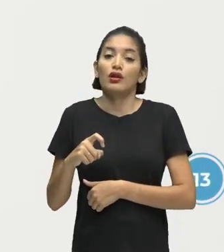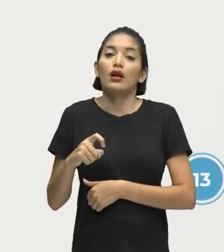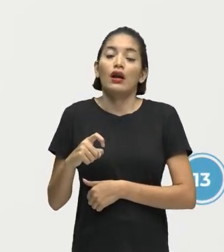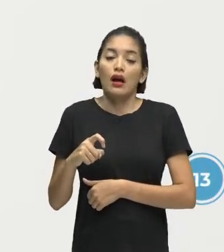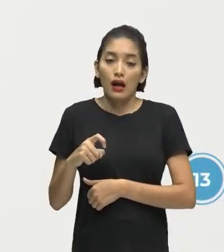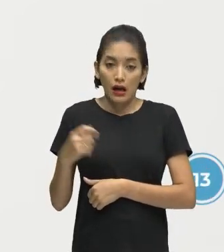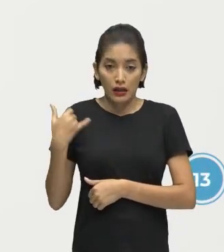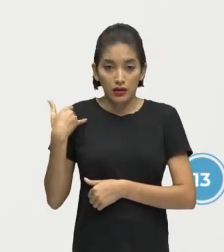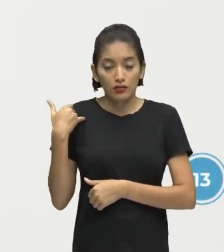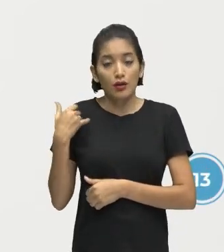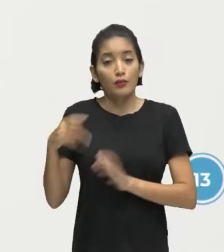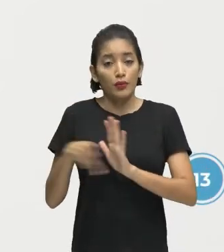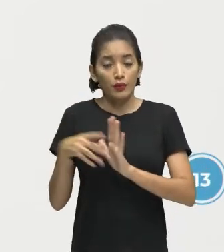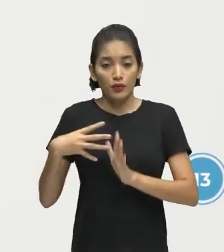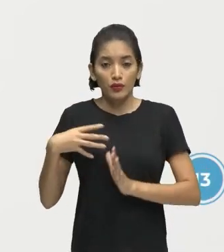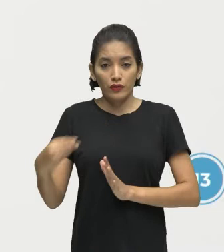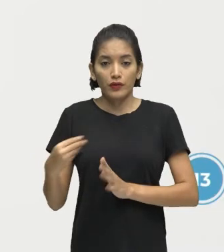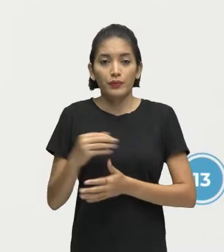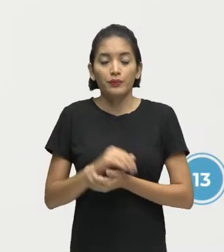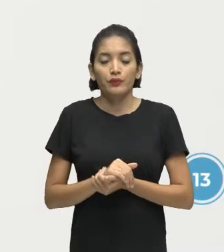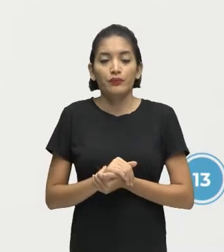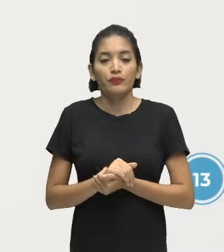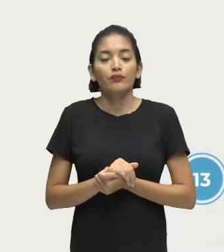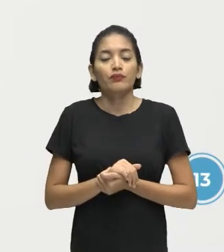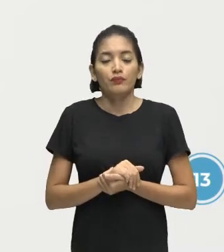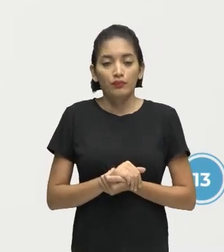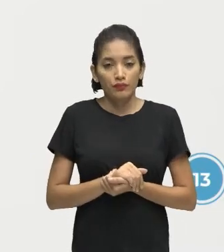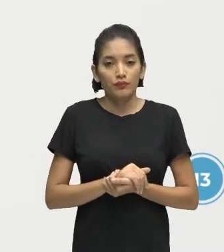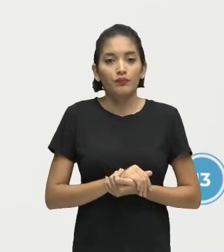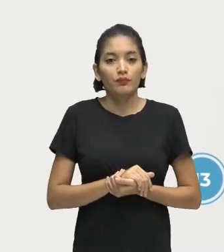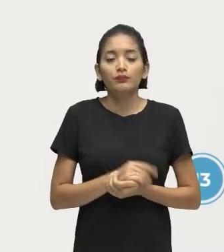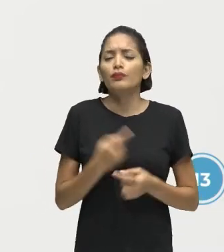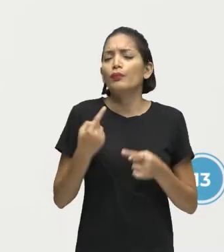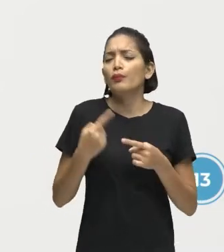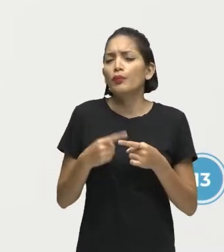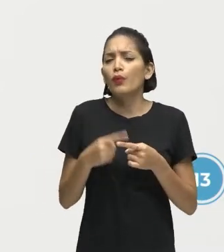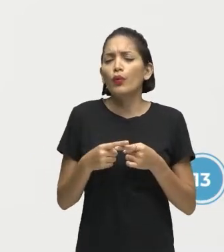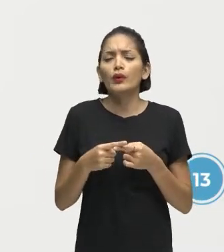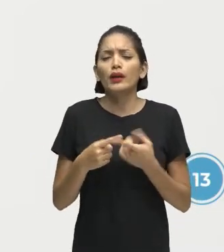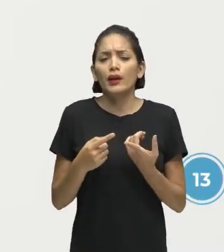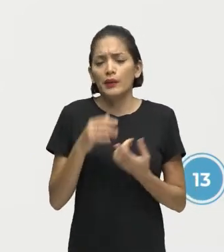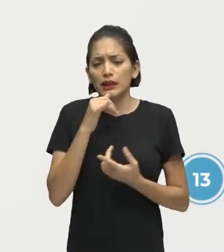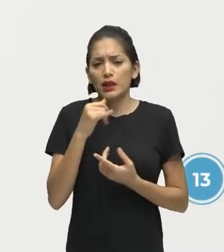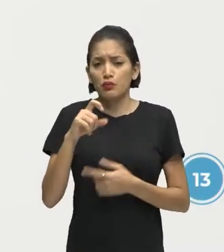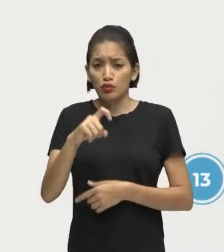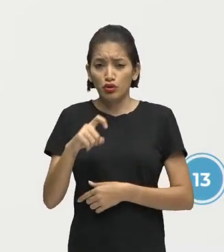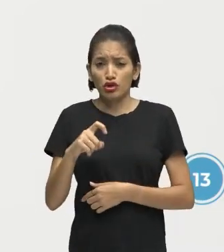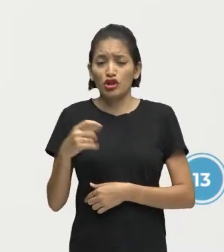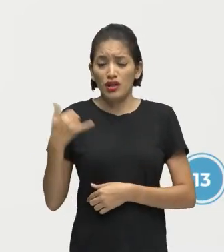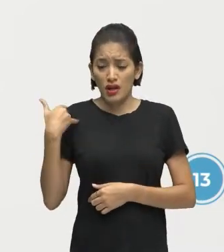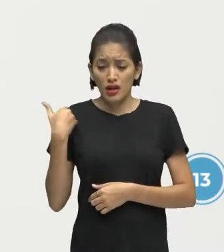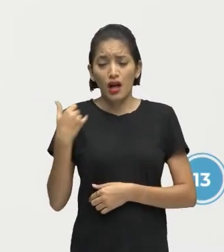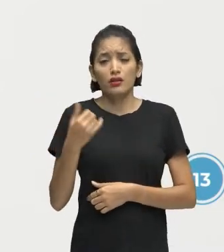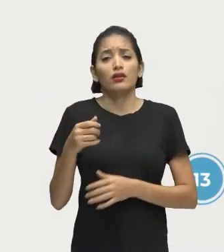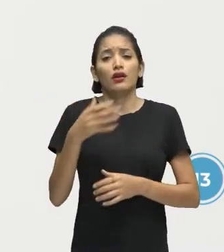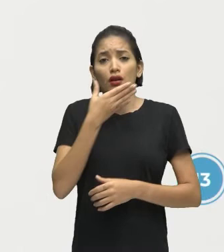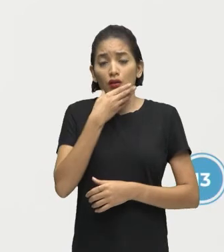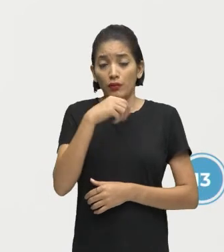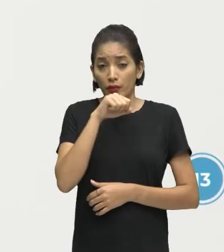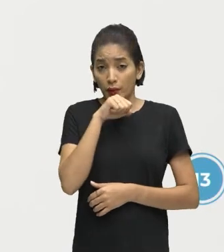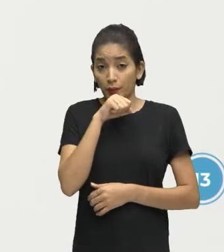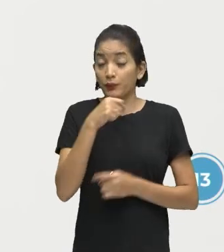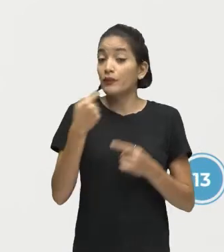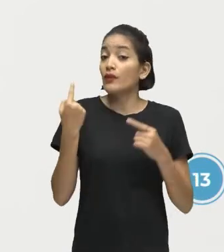filho. Vamos chamar de X a idade do filho. Por que a gente não chamou de X a idade do pai? Porque